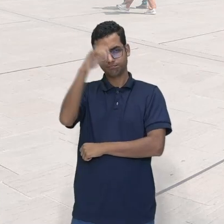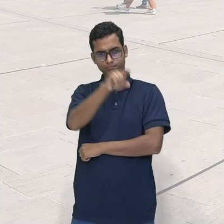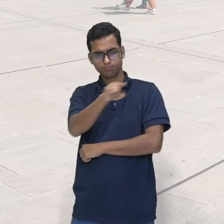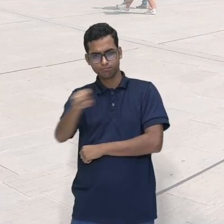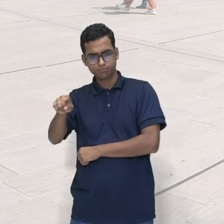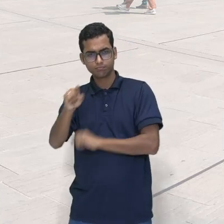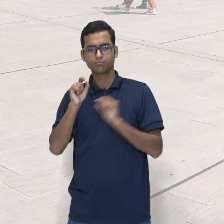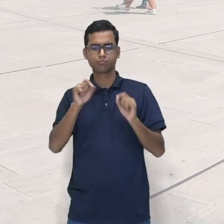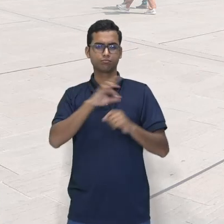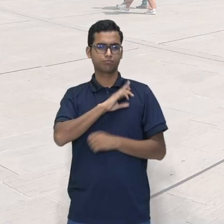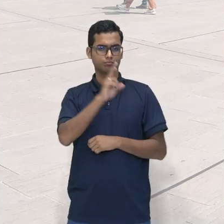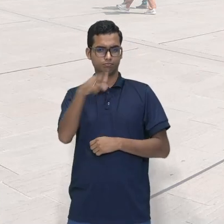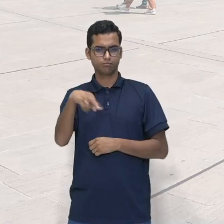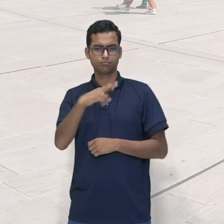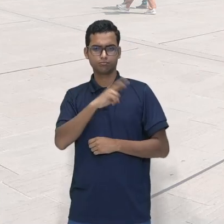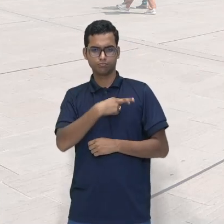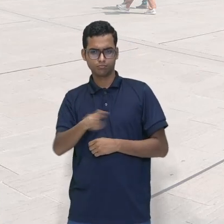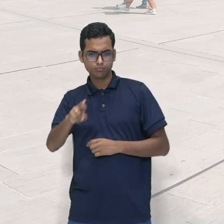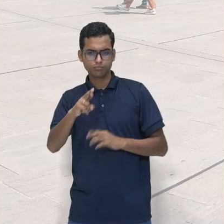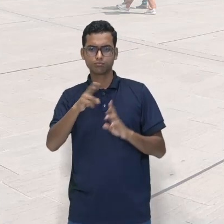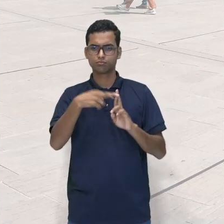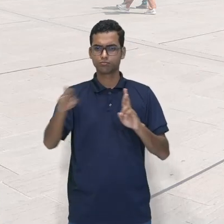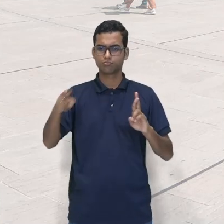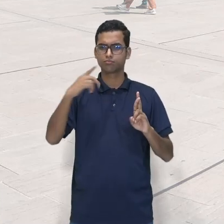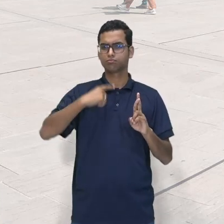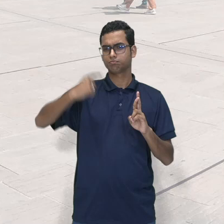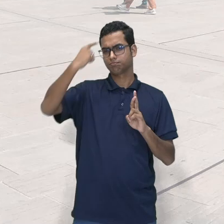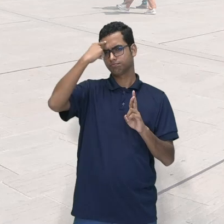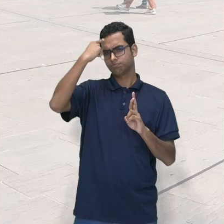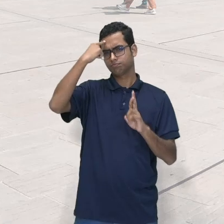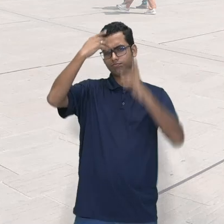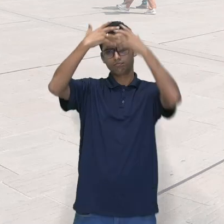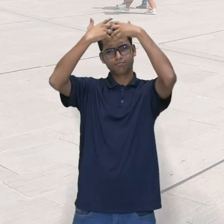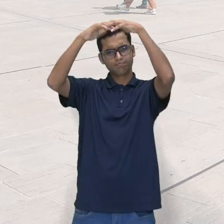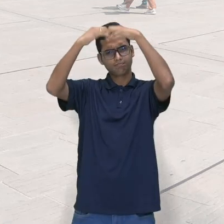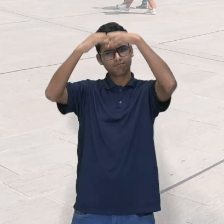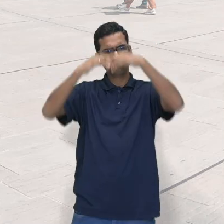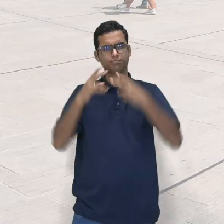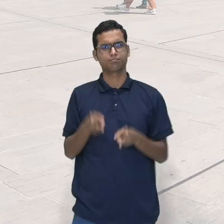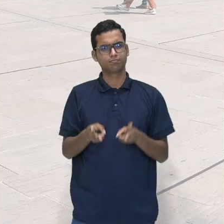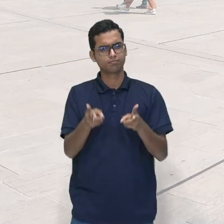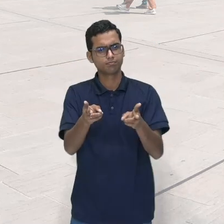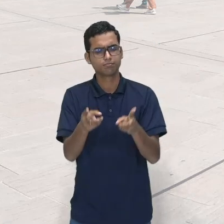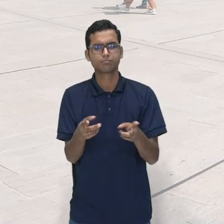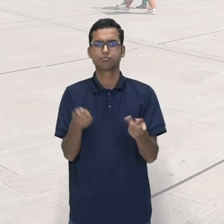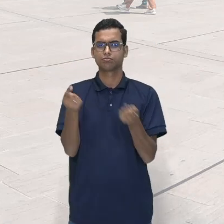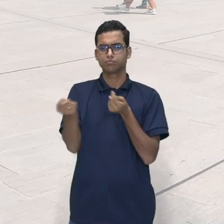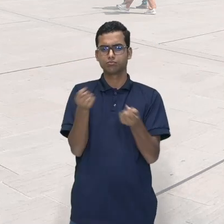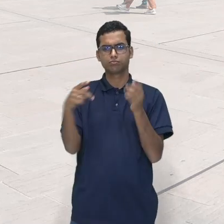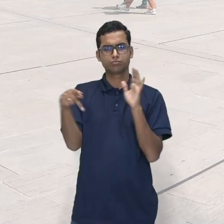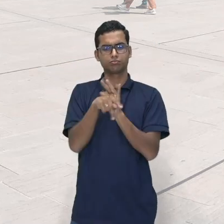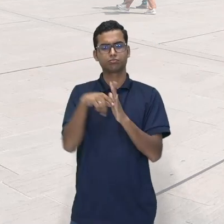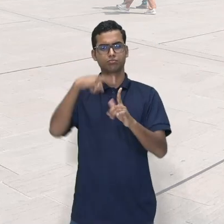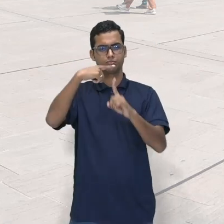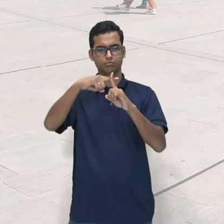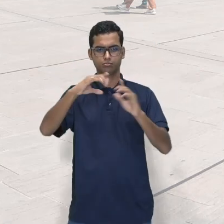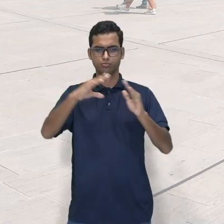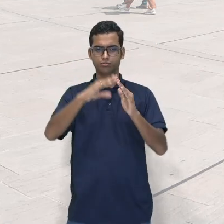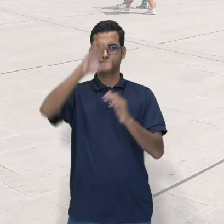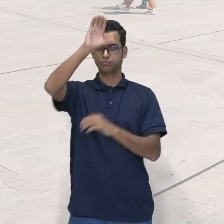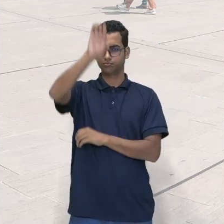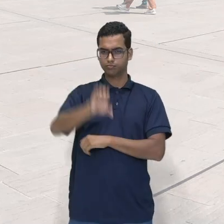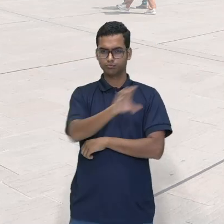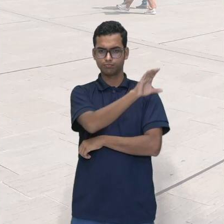lado religioso, aquela mentalidade religiosa sendo controlada pela Igreja Católica,